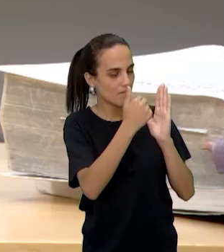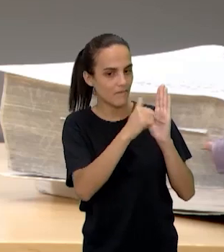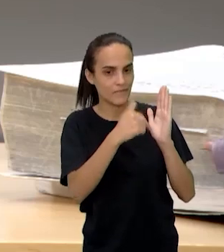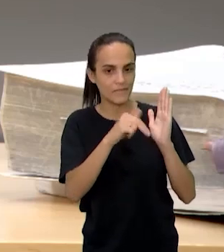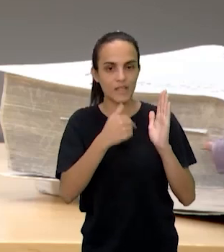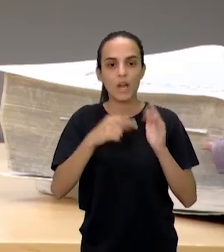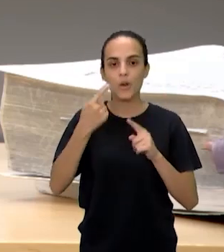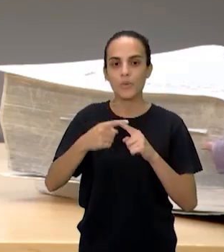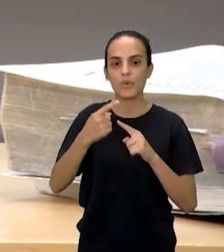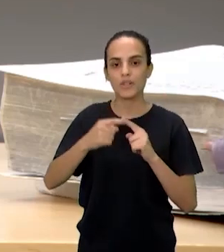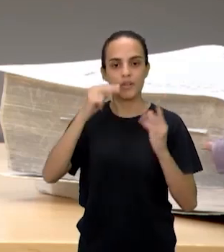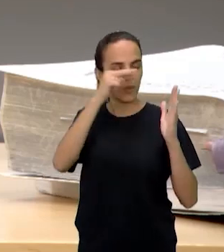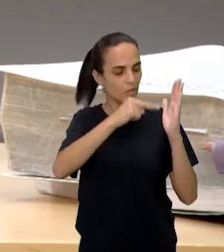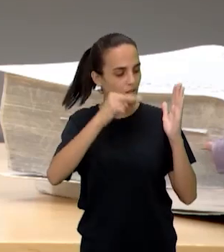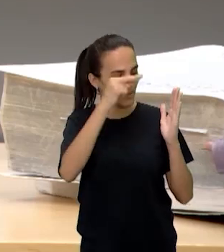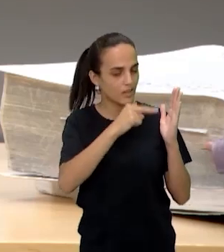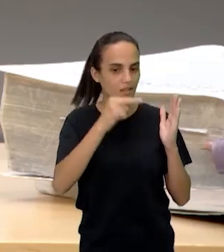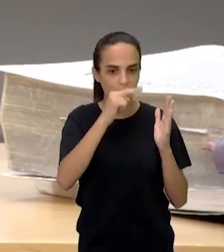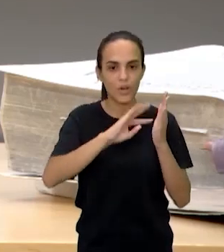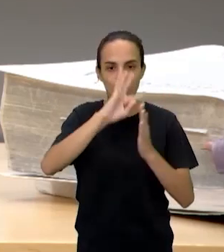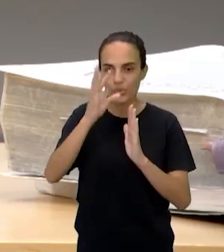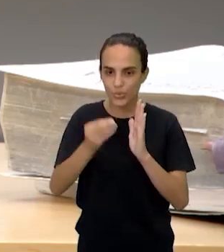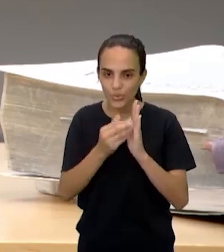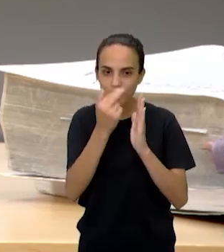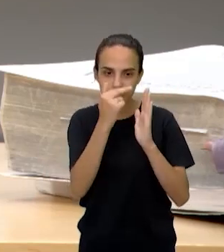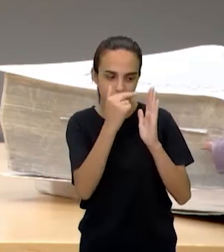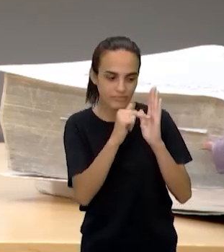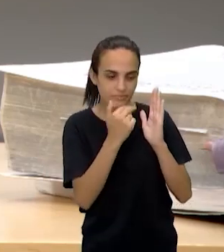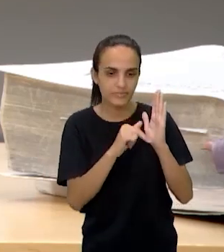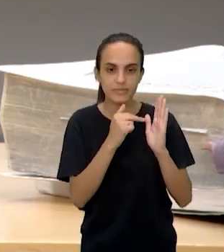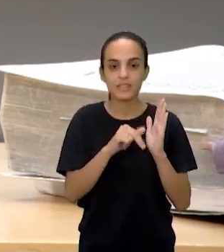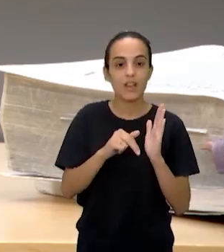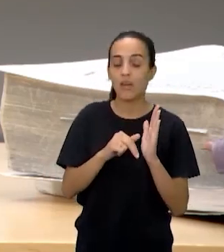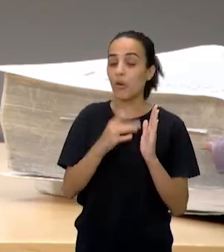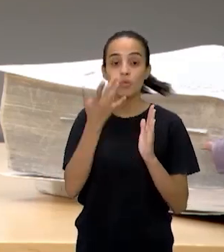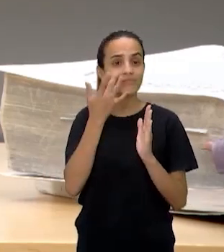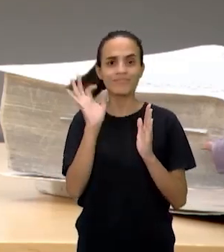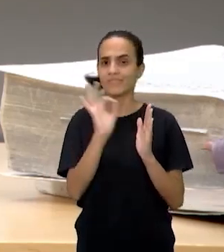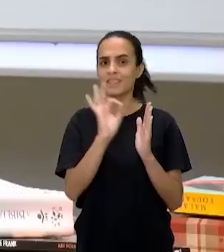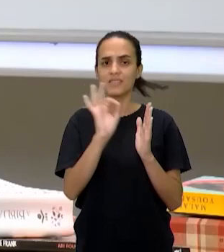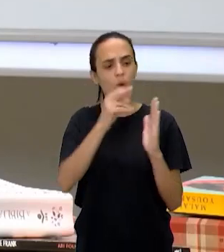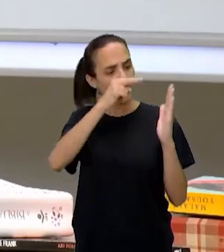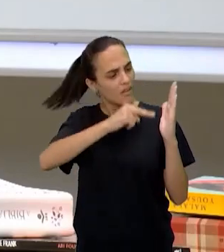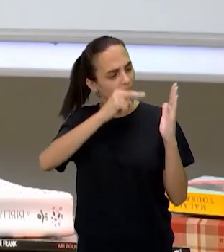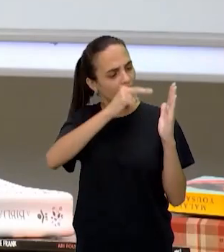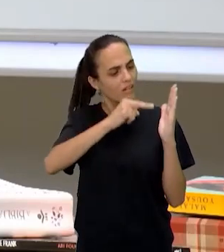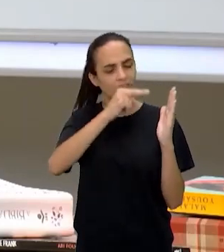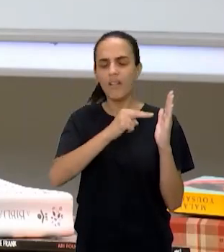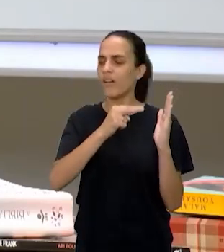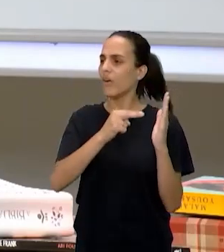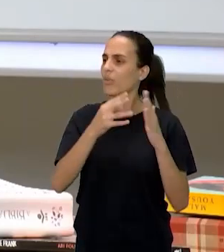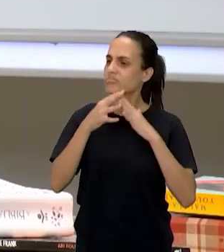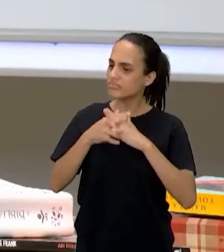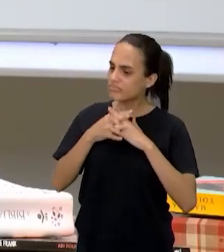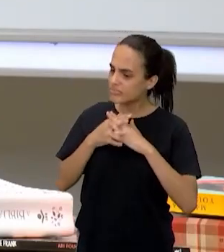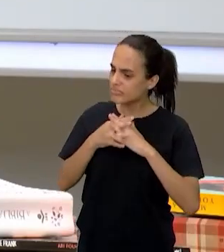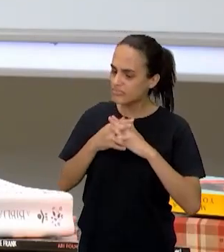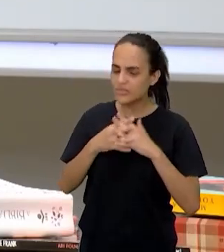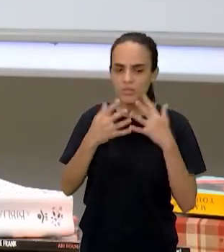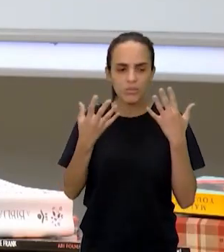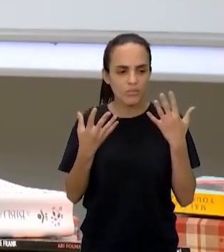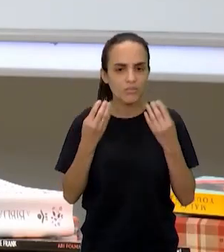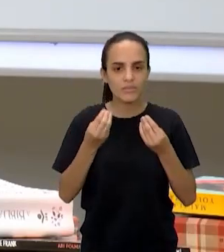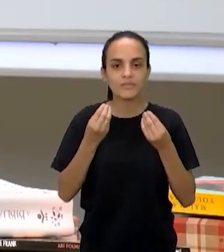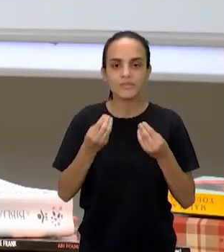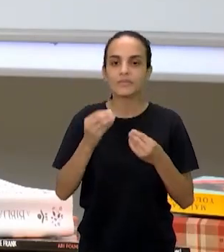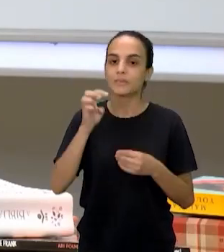eu lia, dá para vocês perceberem que tá todo grifado. Eu lia, eu não entendia, né? Eu ficava confusa. Será que foi isso que eu li?